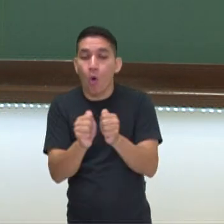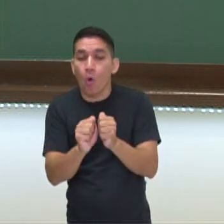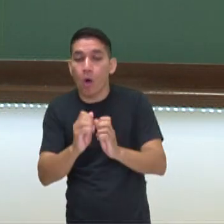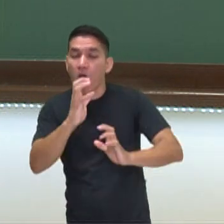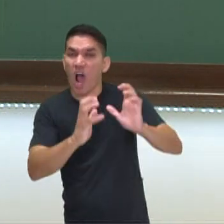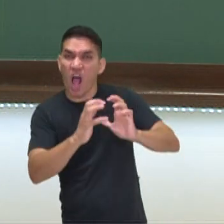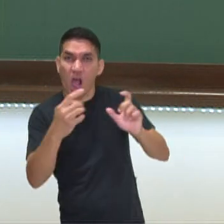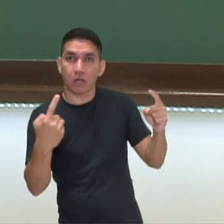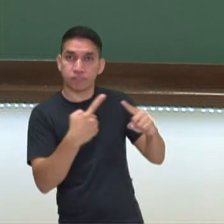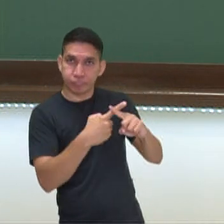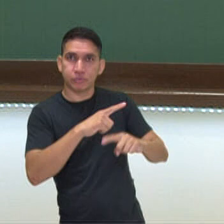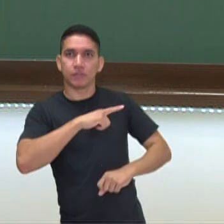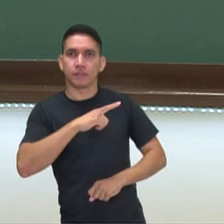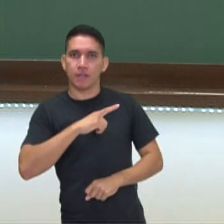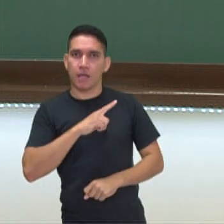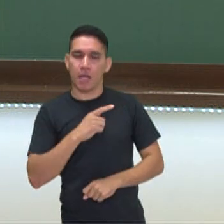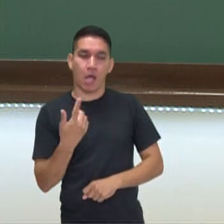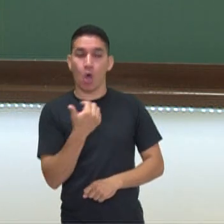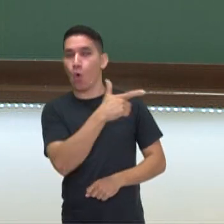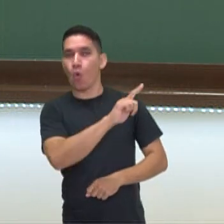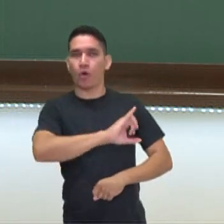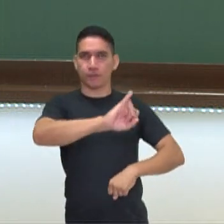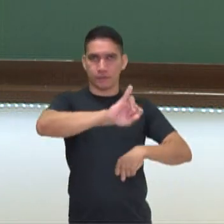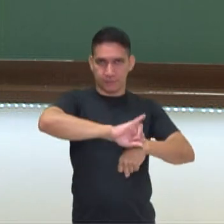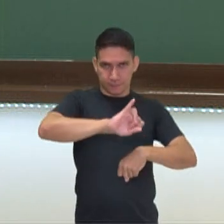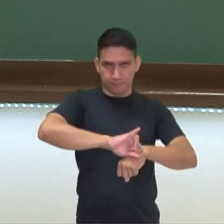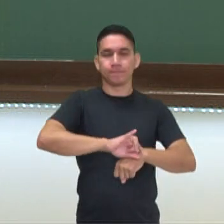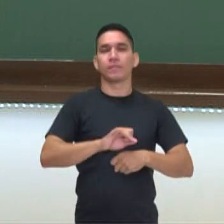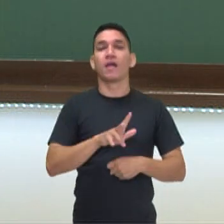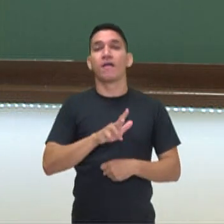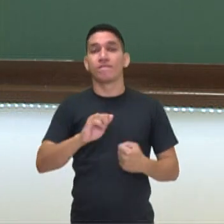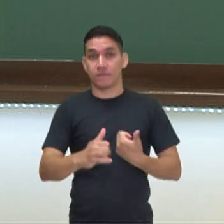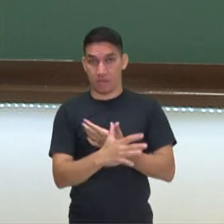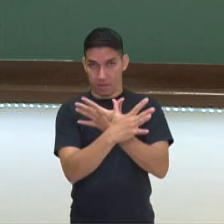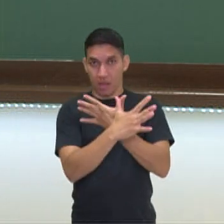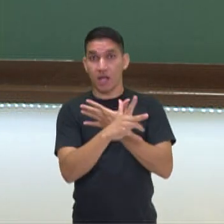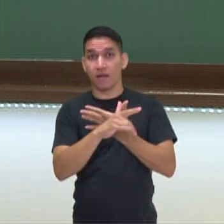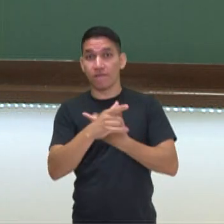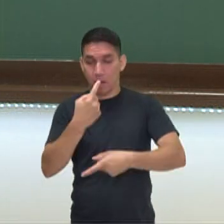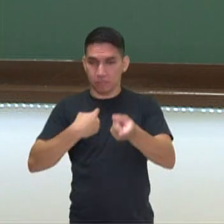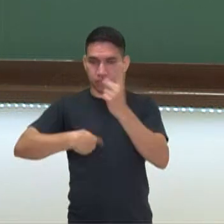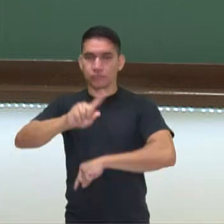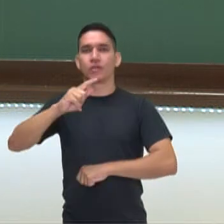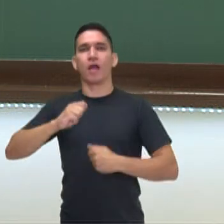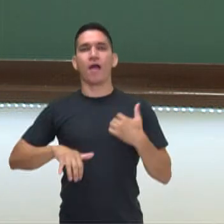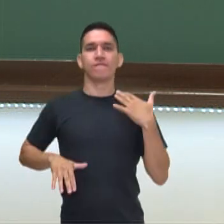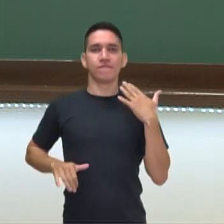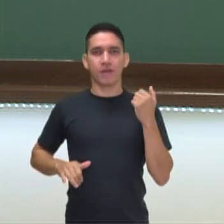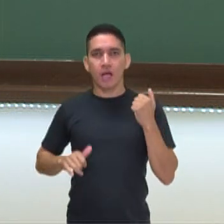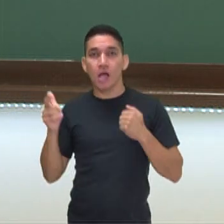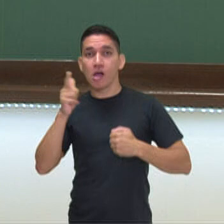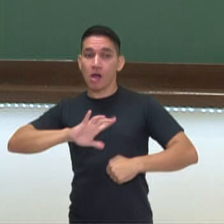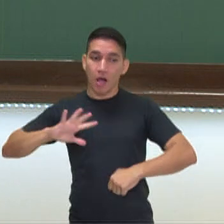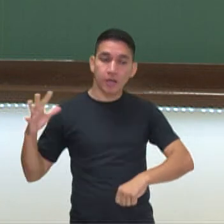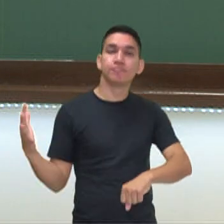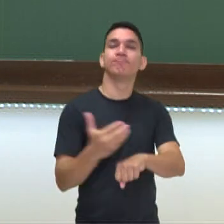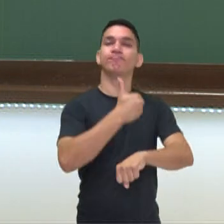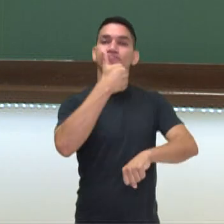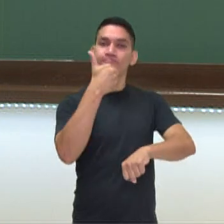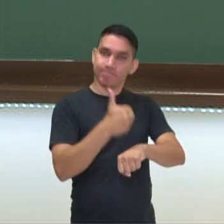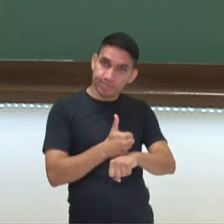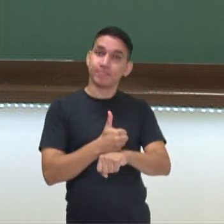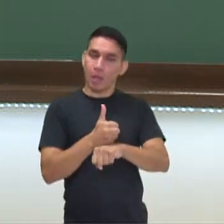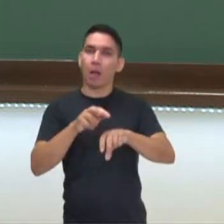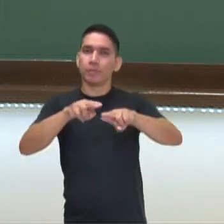cidade, né, capital azteca de Tenochtitlán, nós vamos ter a vitória dos espanhóis, a conquista dos espanhóis